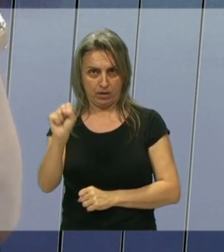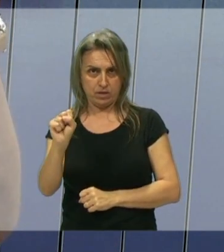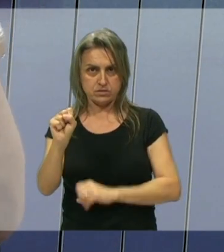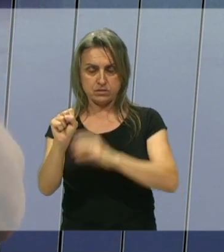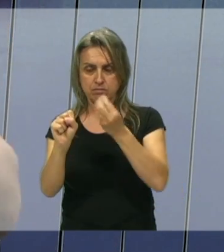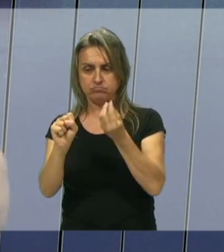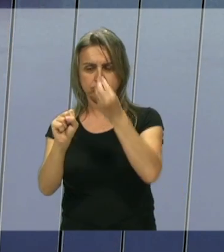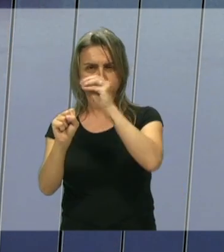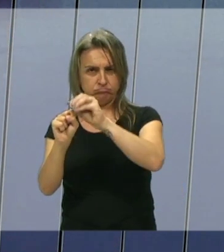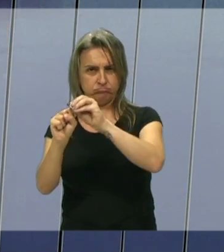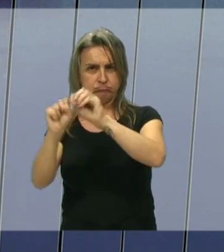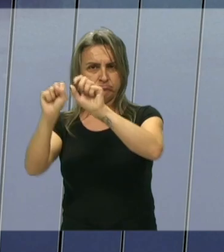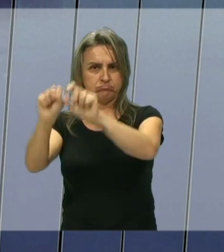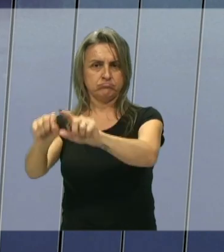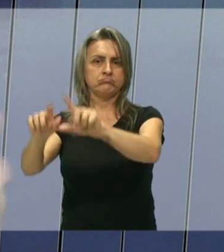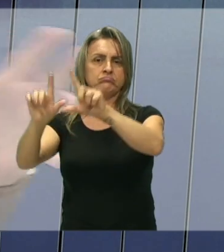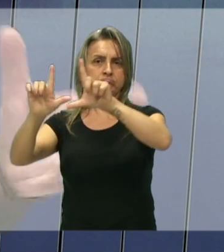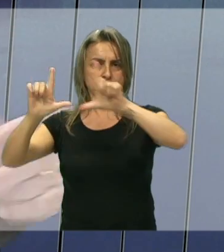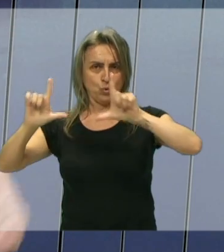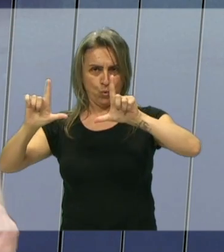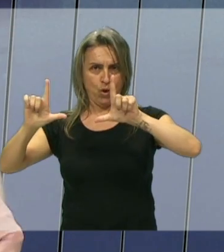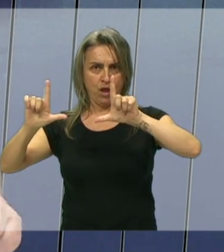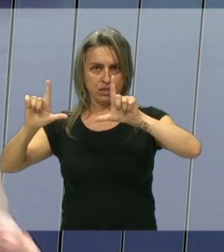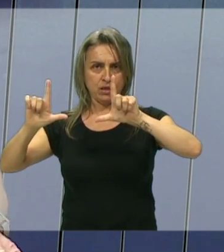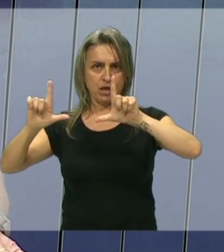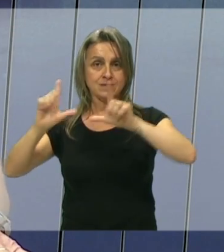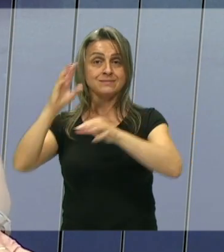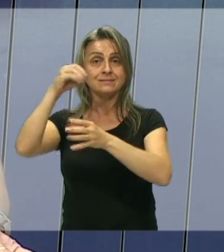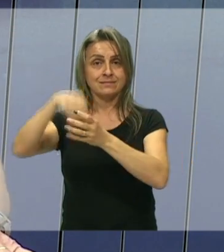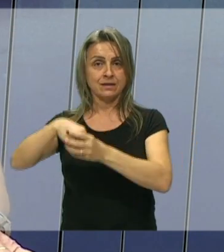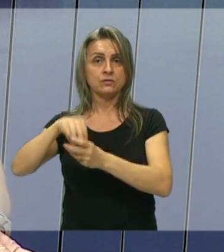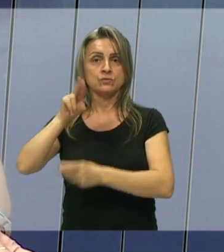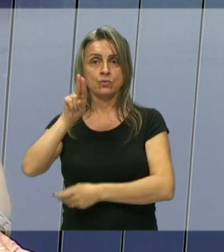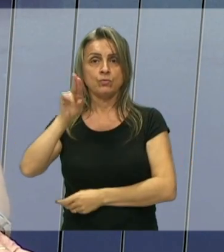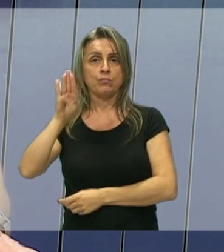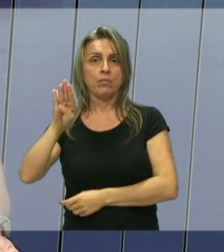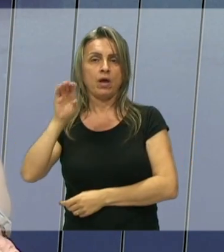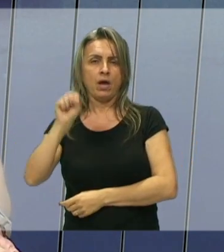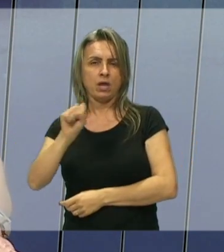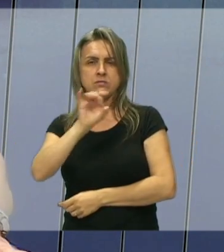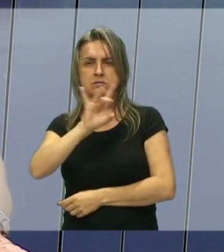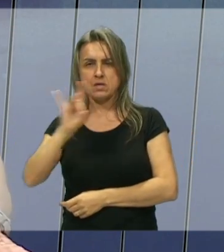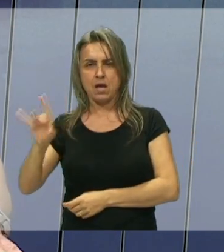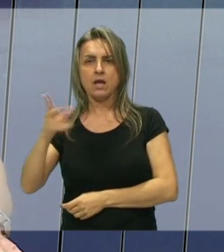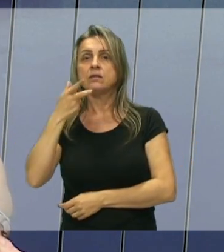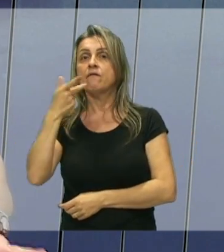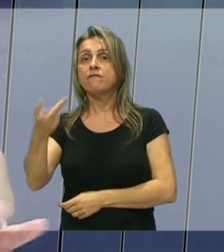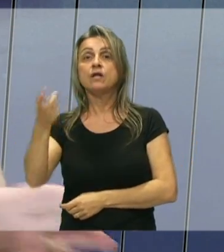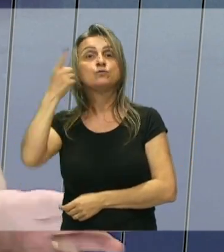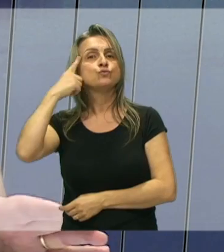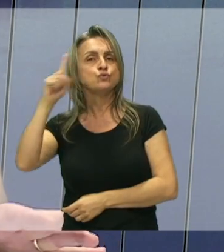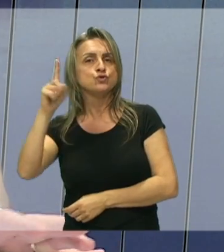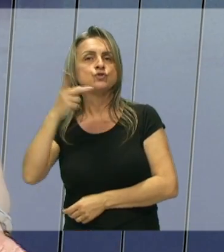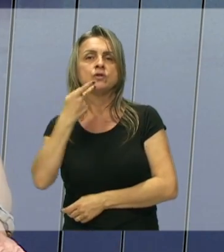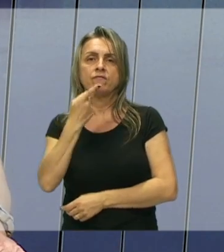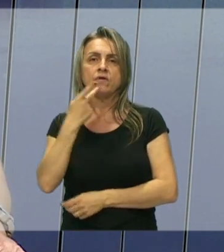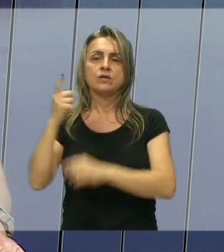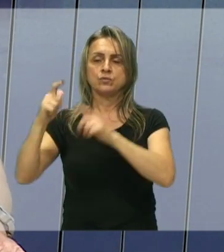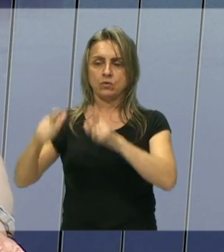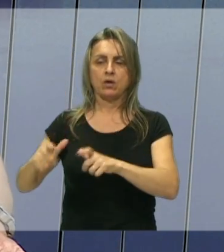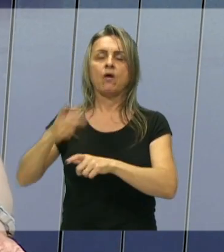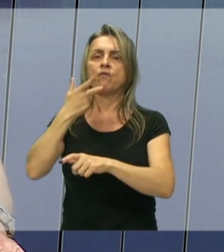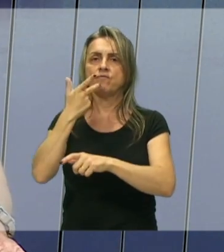colocamos um cartaz na unidade de saúde, dizendo as datas, os locais, os